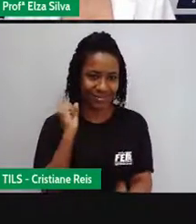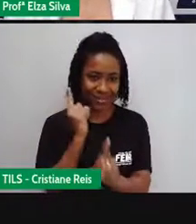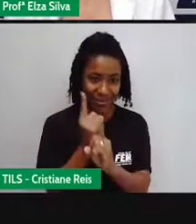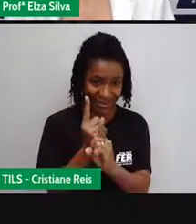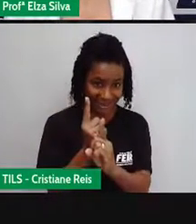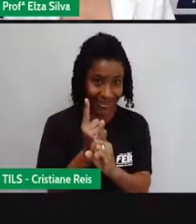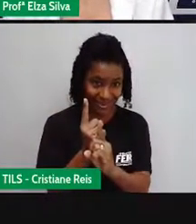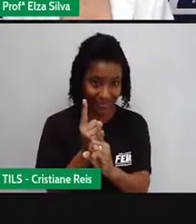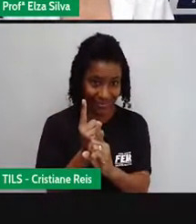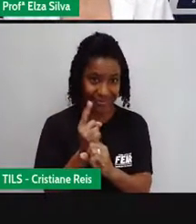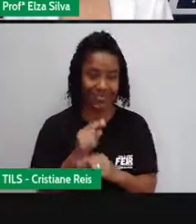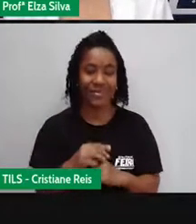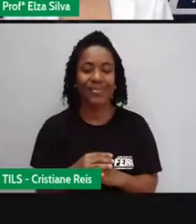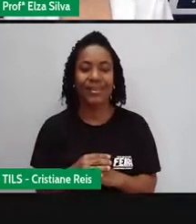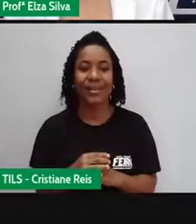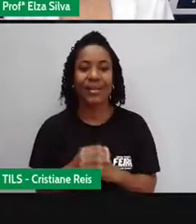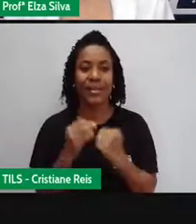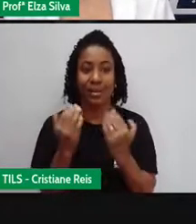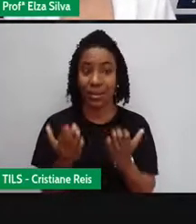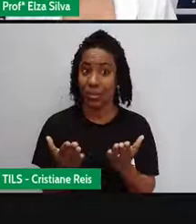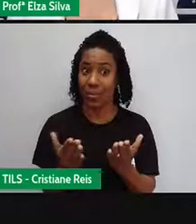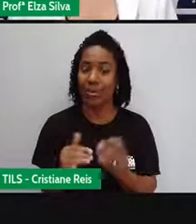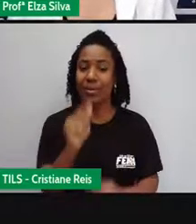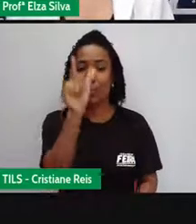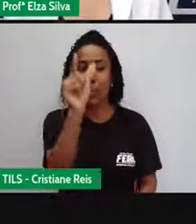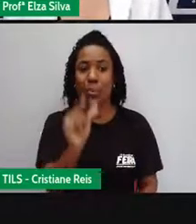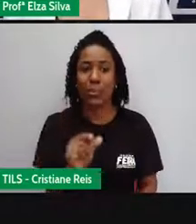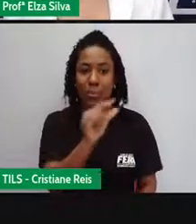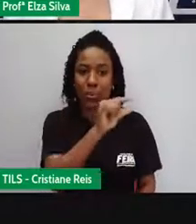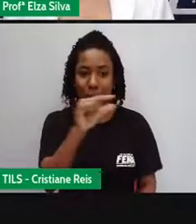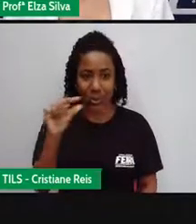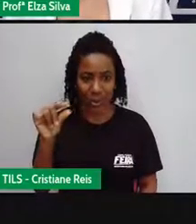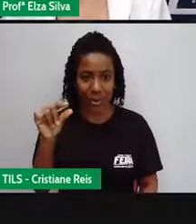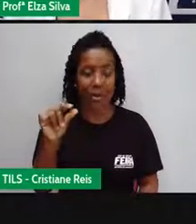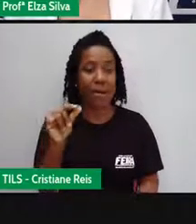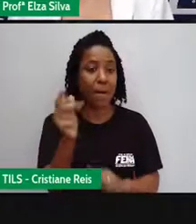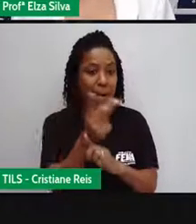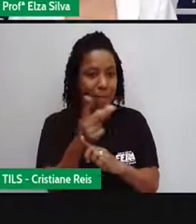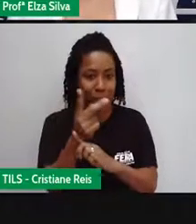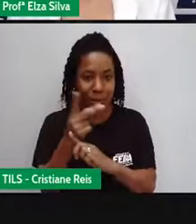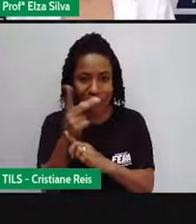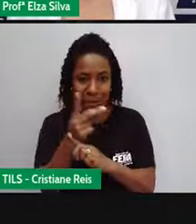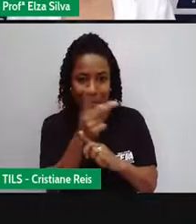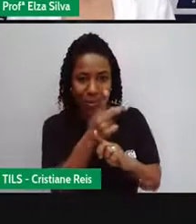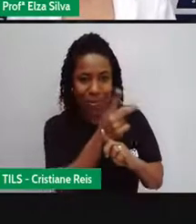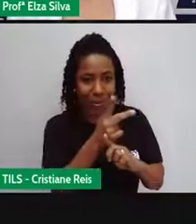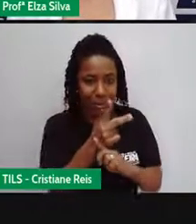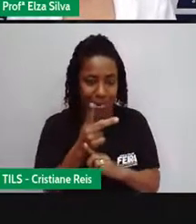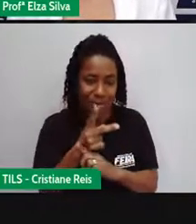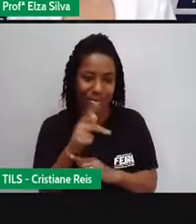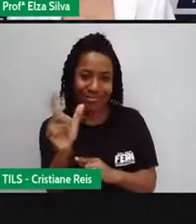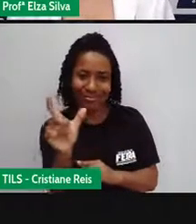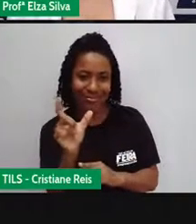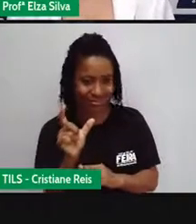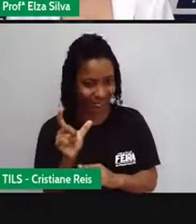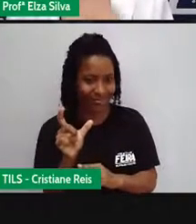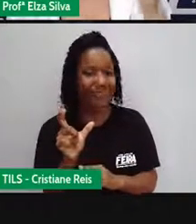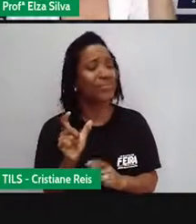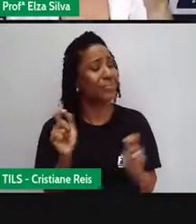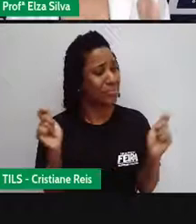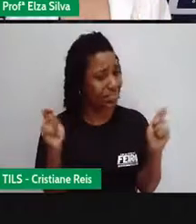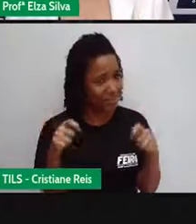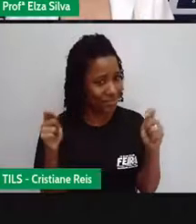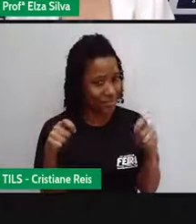ou melhor, nesse caça-palavras, vocês poderão encontrar as palavras distribuídas na